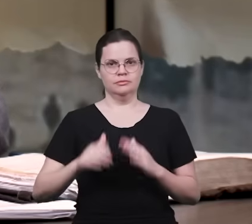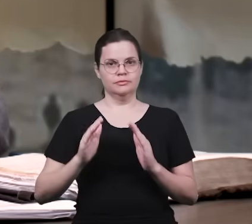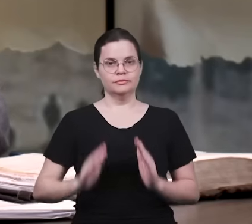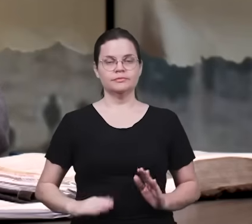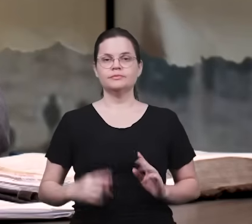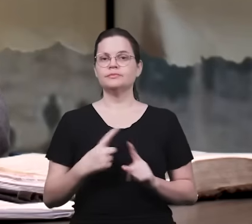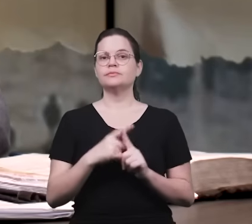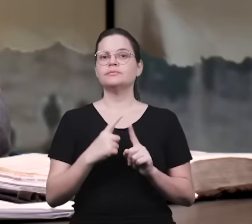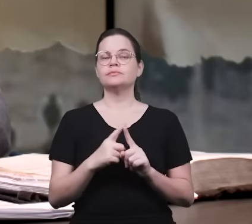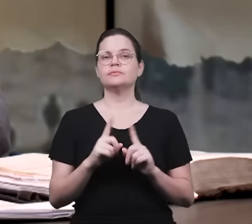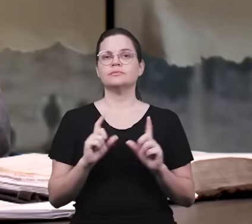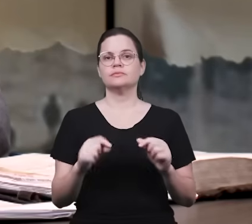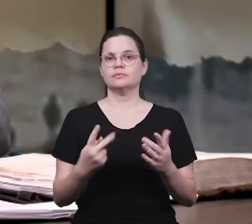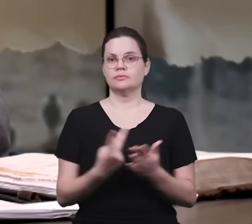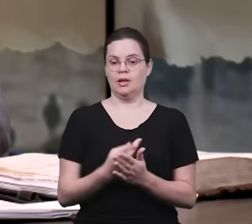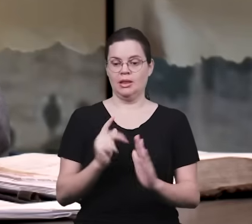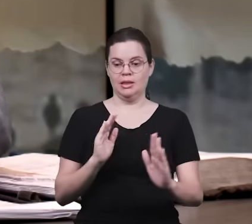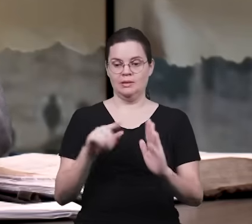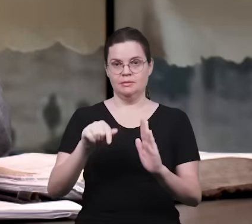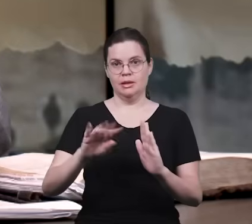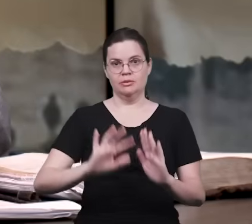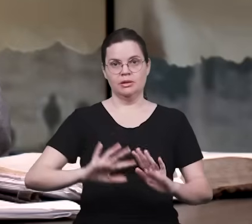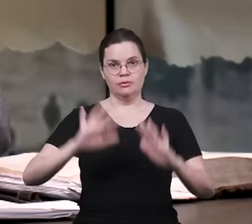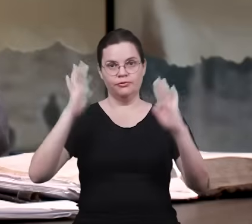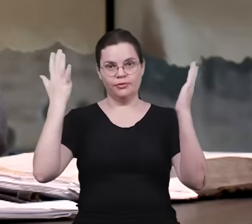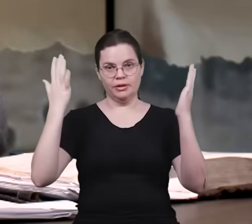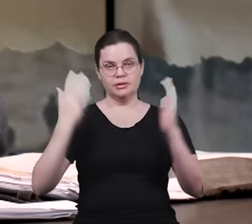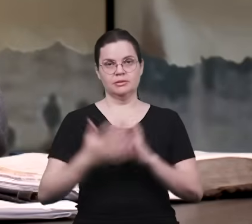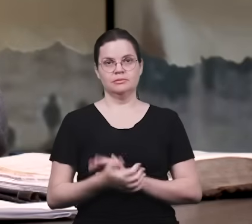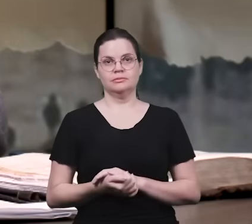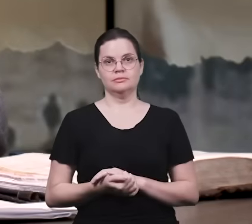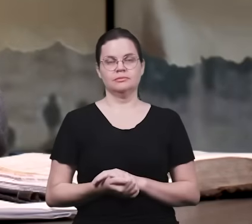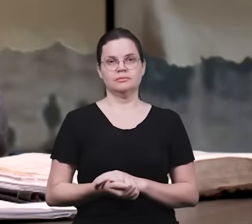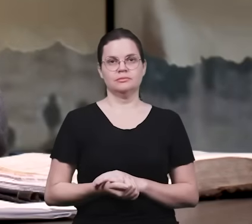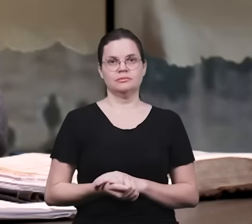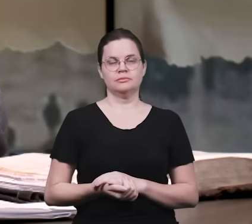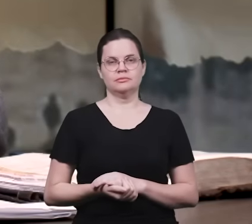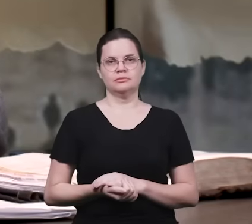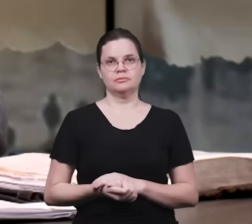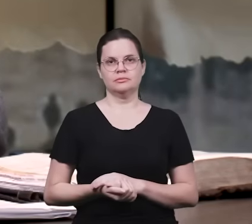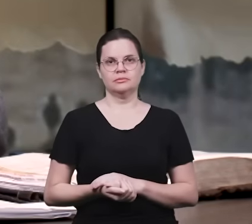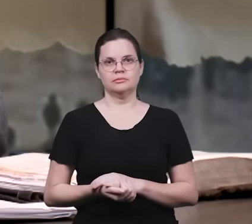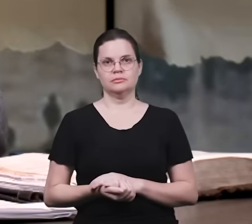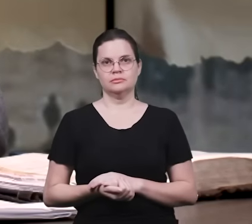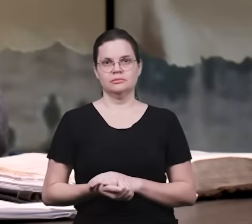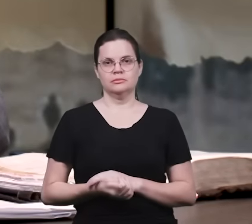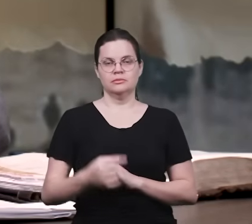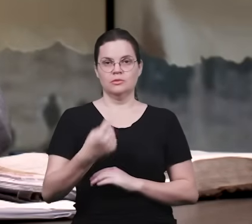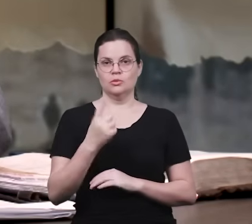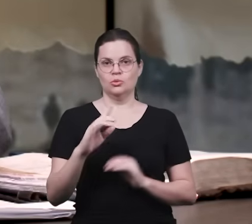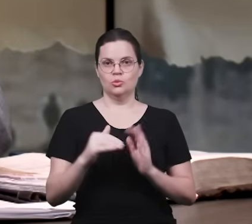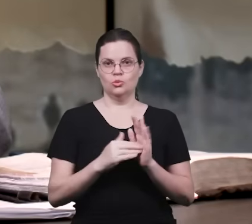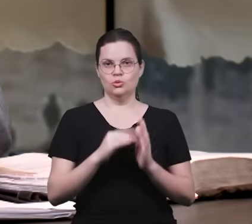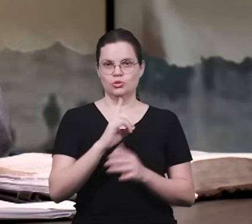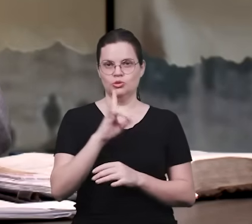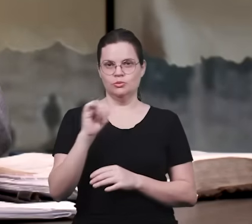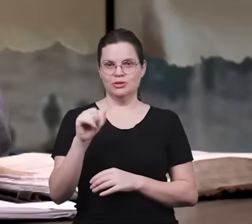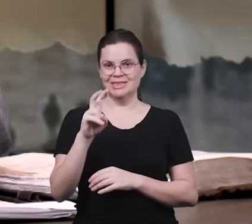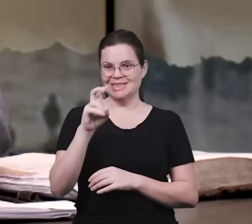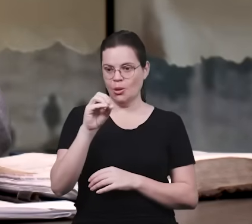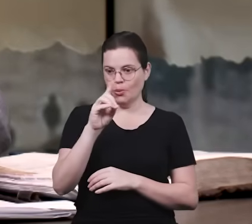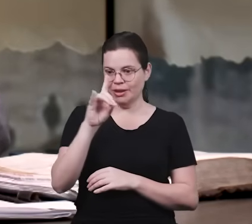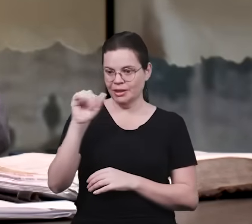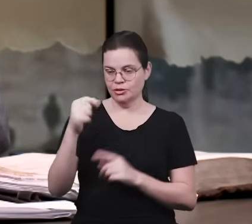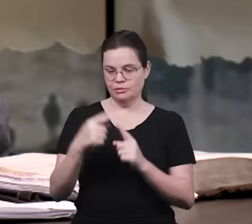porque foi nessa festa, nesse período, inclusive foram no último dia, quando completou